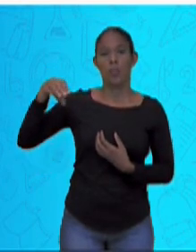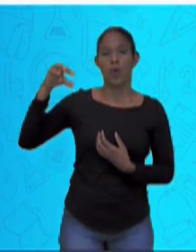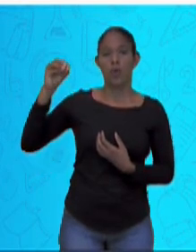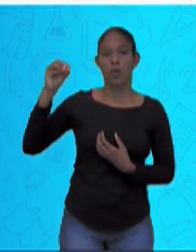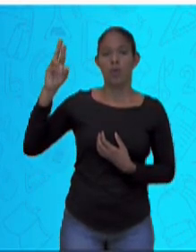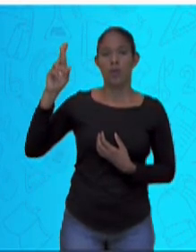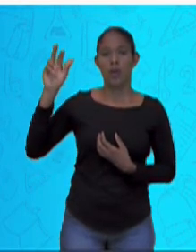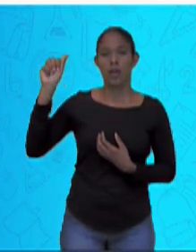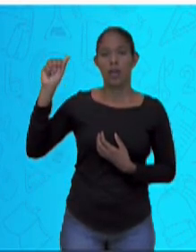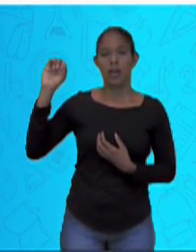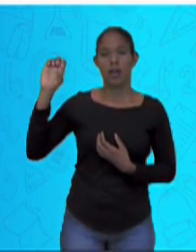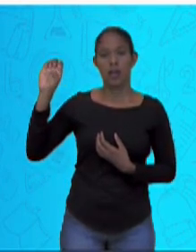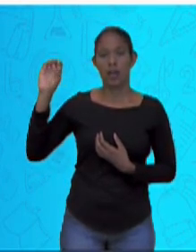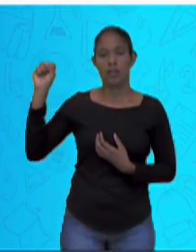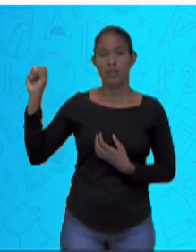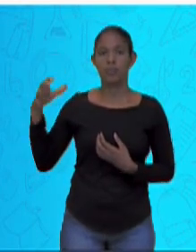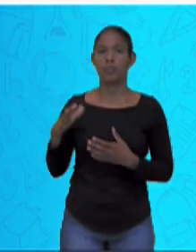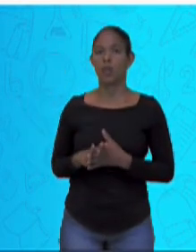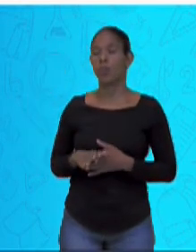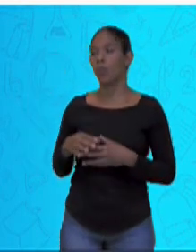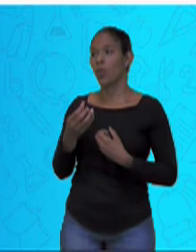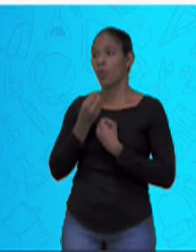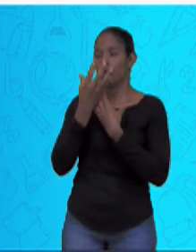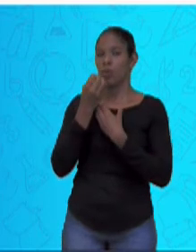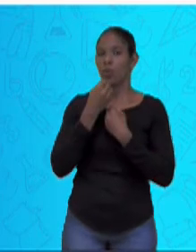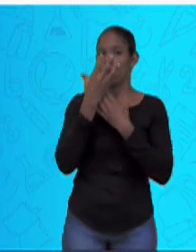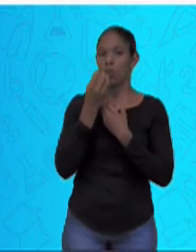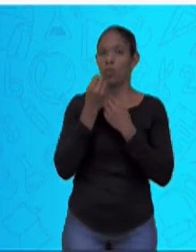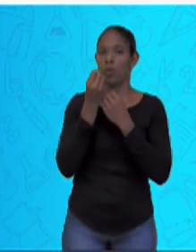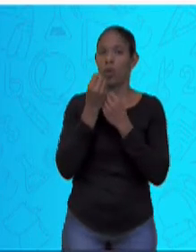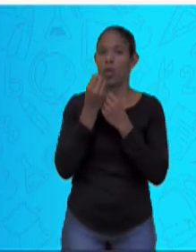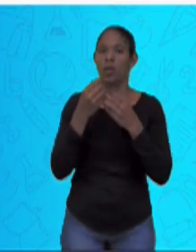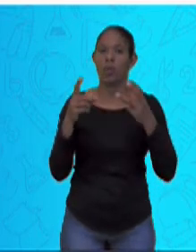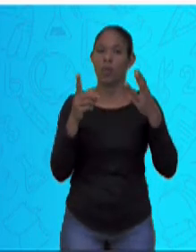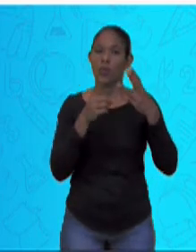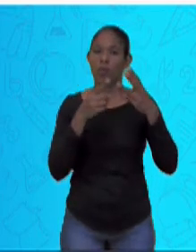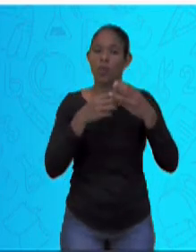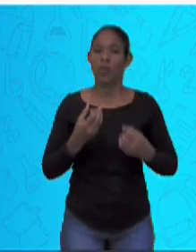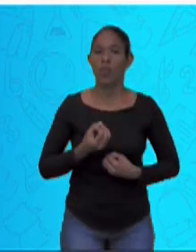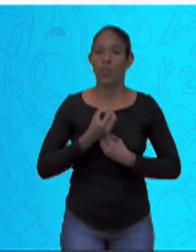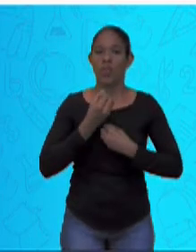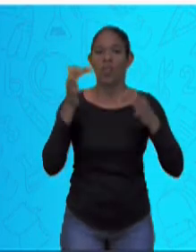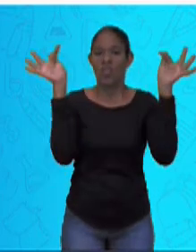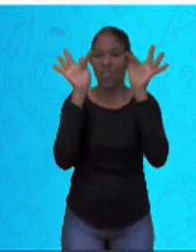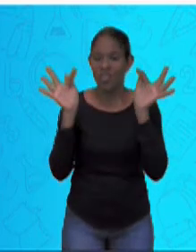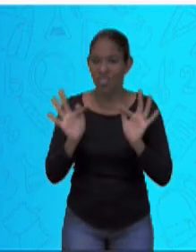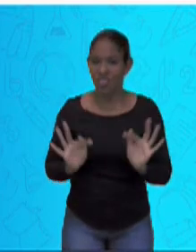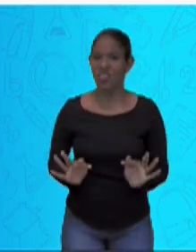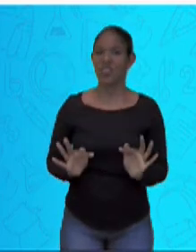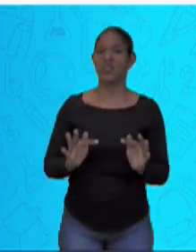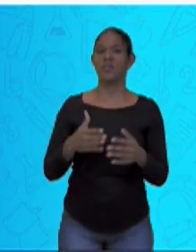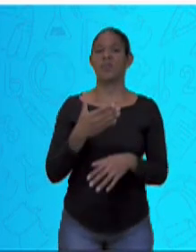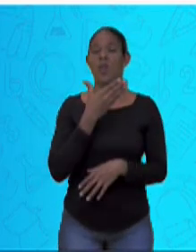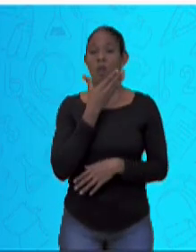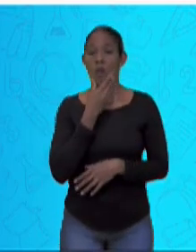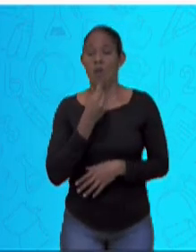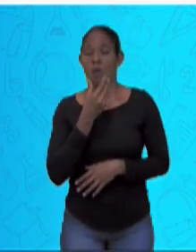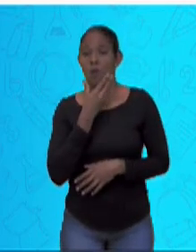O poema Soneto da Fidelidade é da autoria de Vinícius de Moraes e aborda